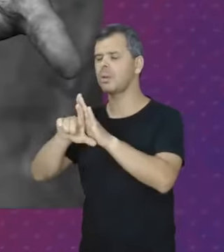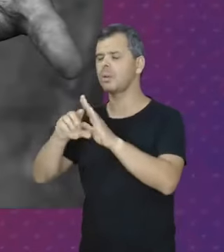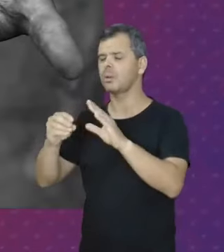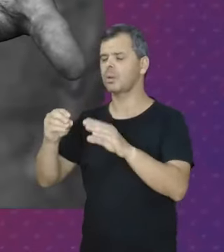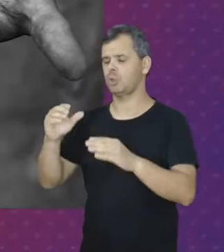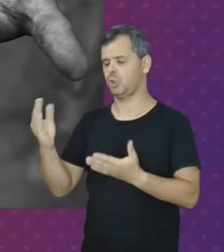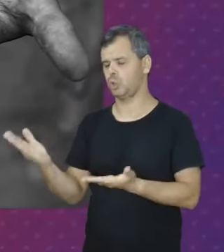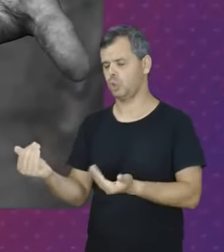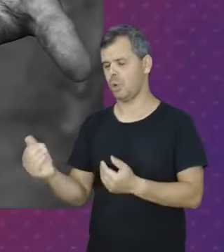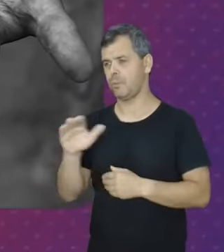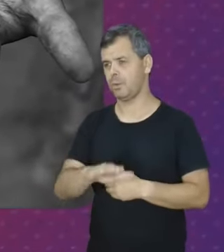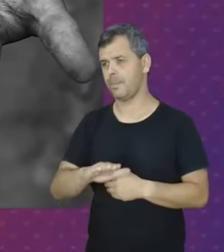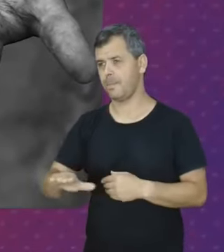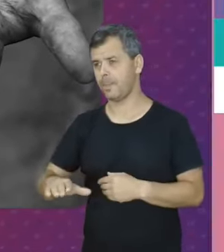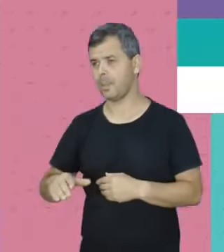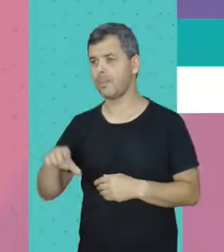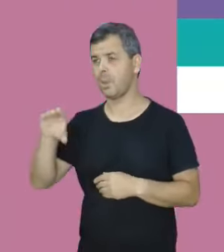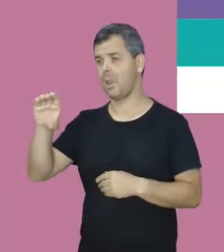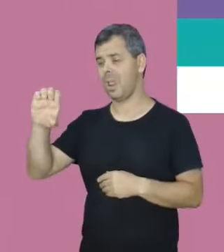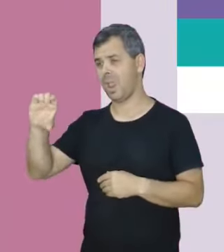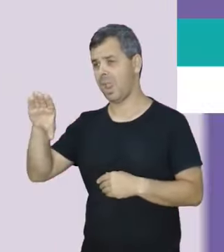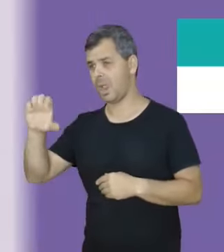do Adolescente, o ECA.